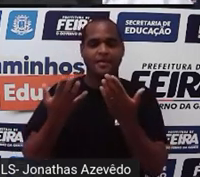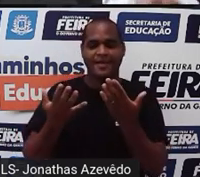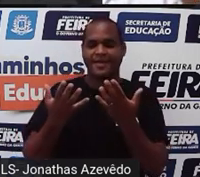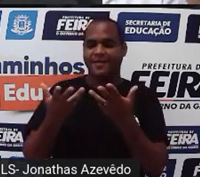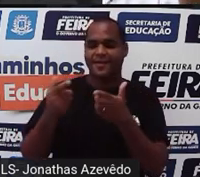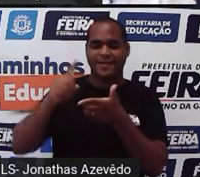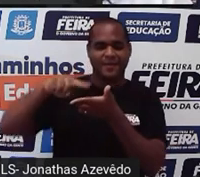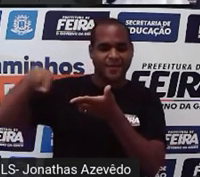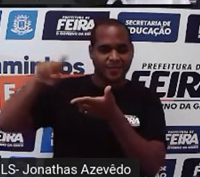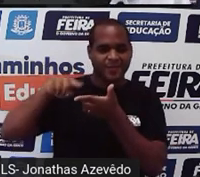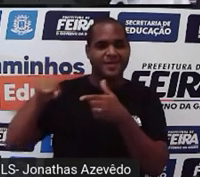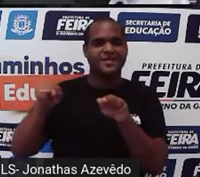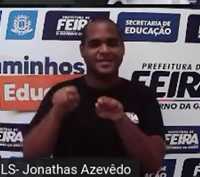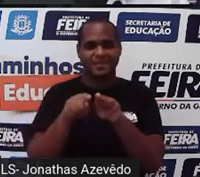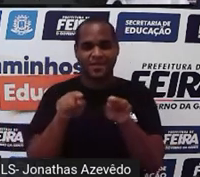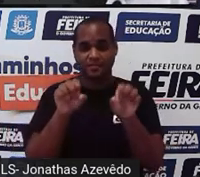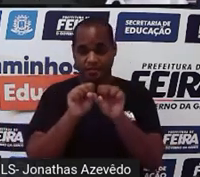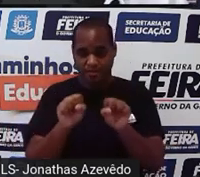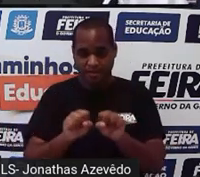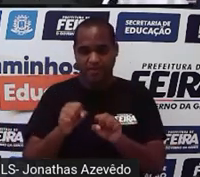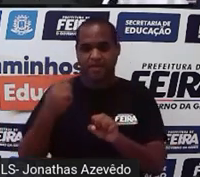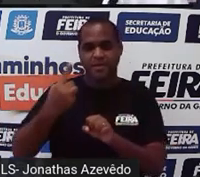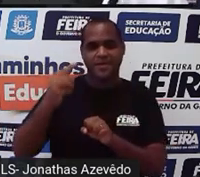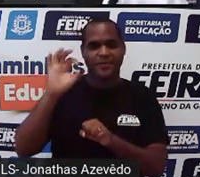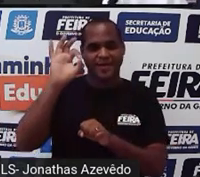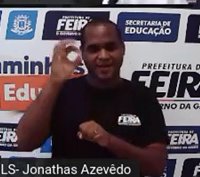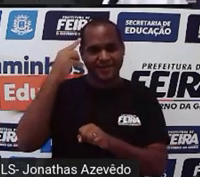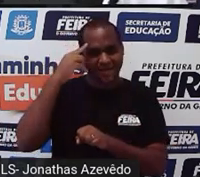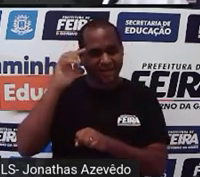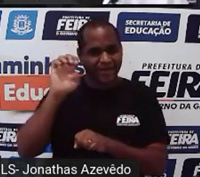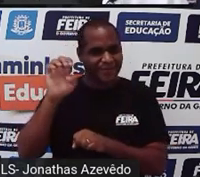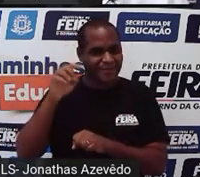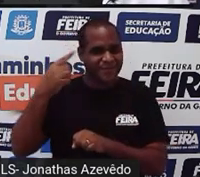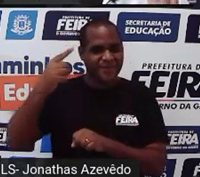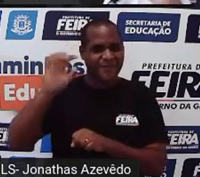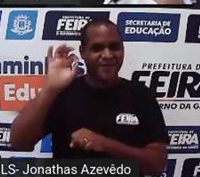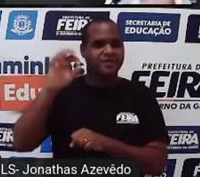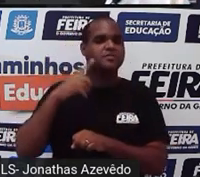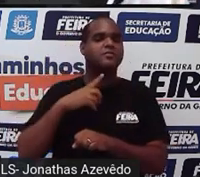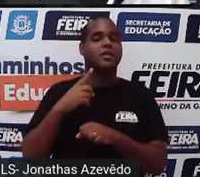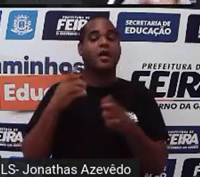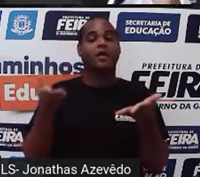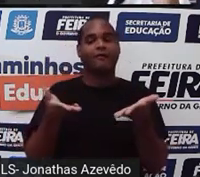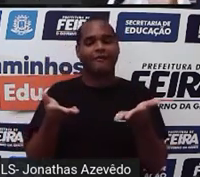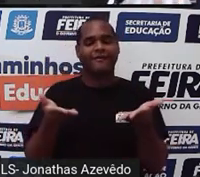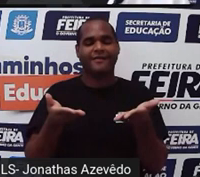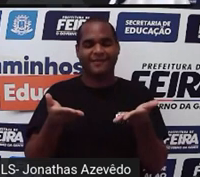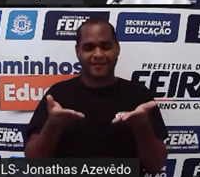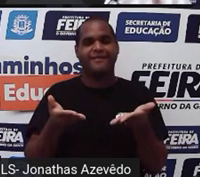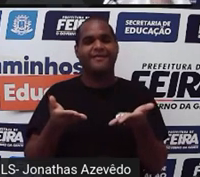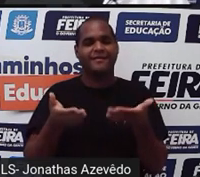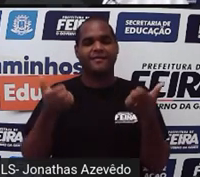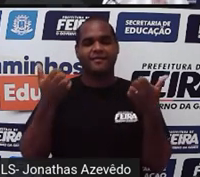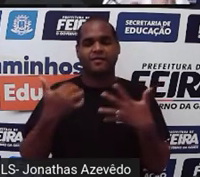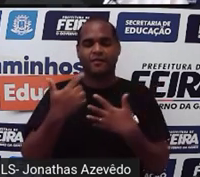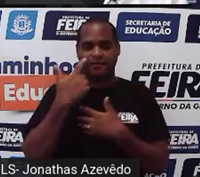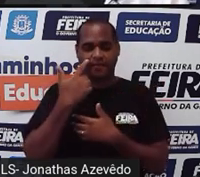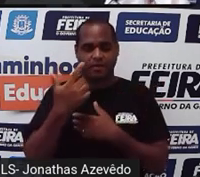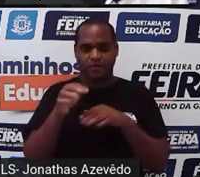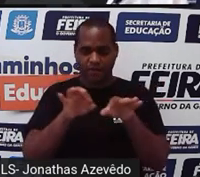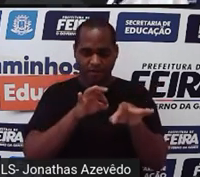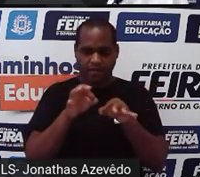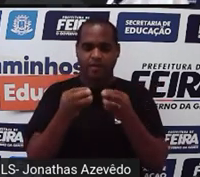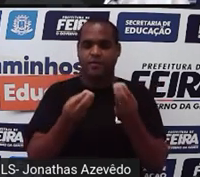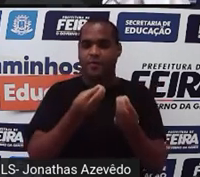problema ainda com o sistema de equação de primeiro grau com duas incógnitas só que agora a gente vai ver como